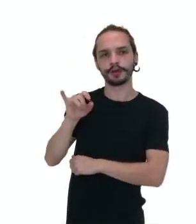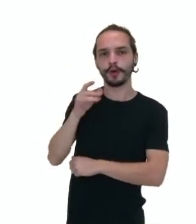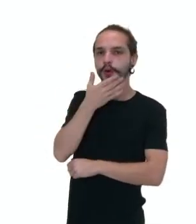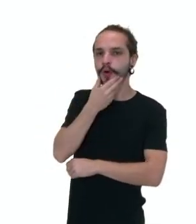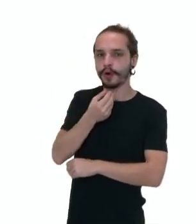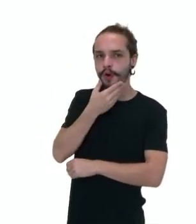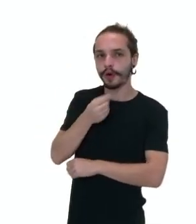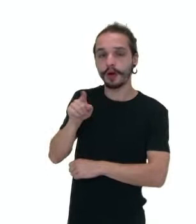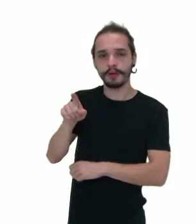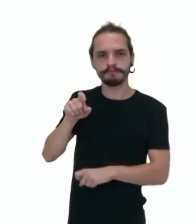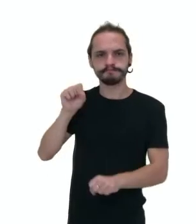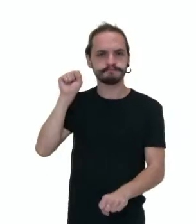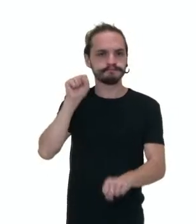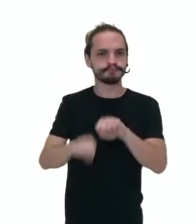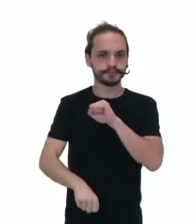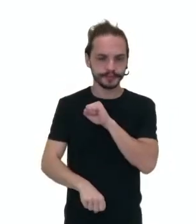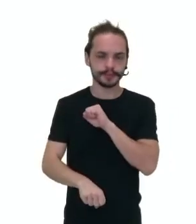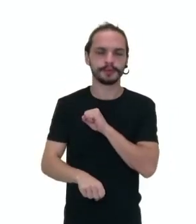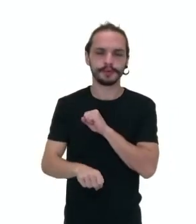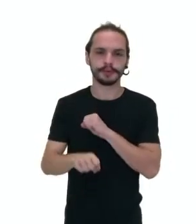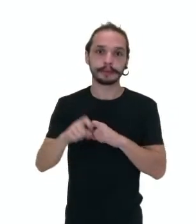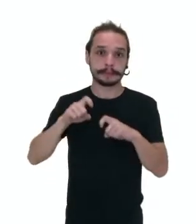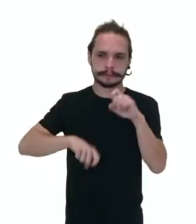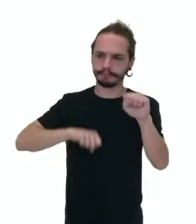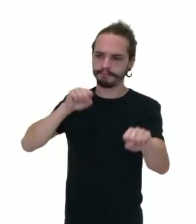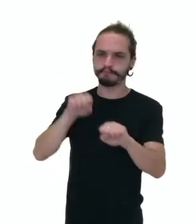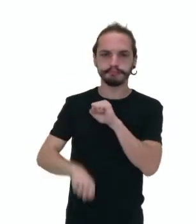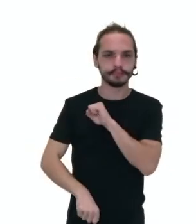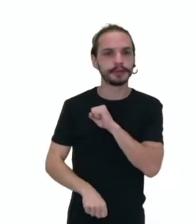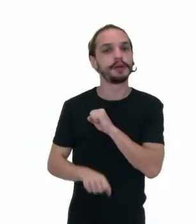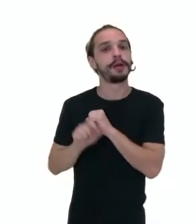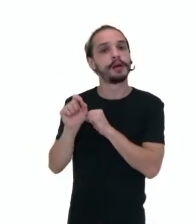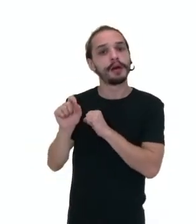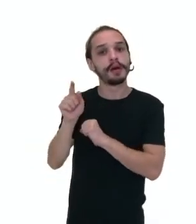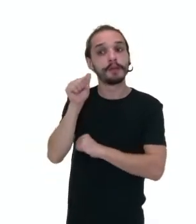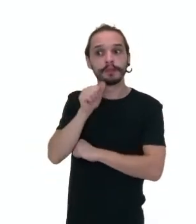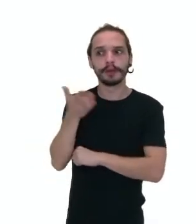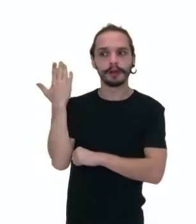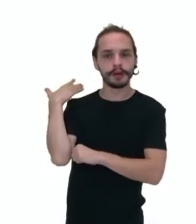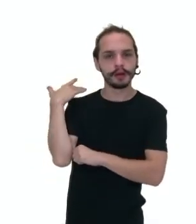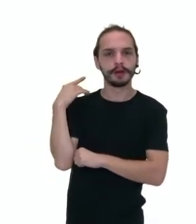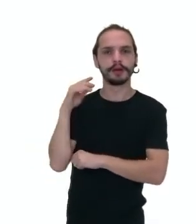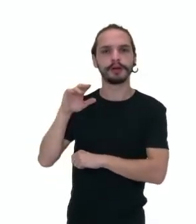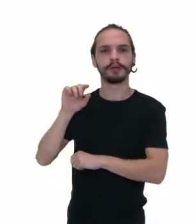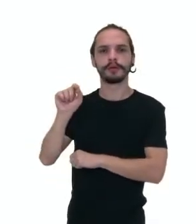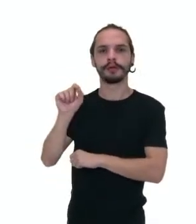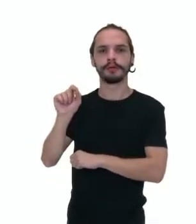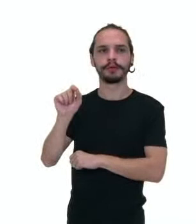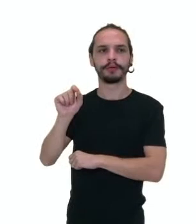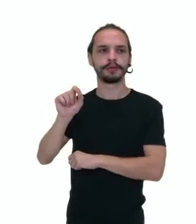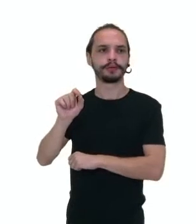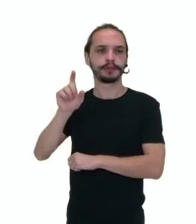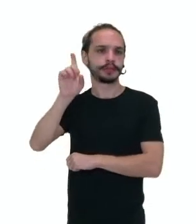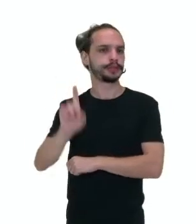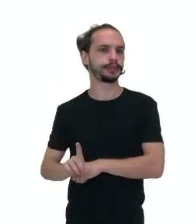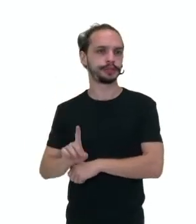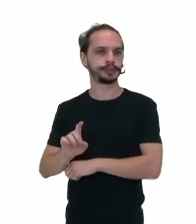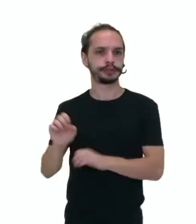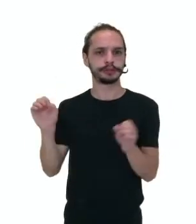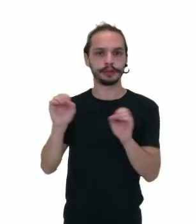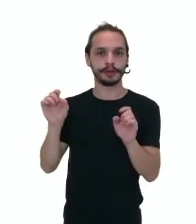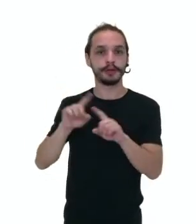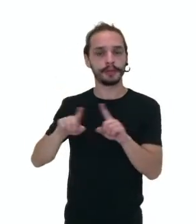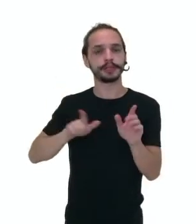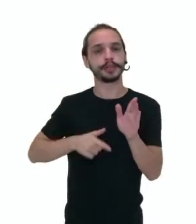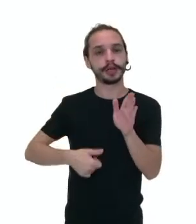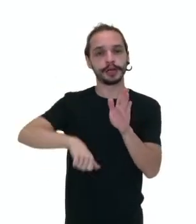que abusou sexualmente da Artemisia e naquela época o crime para a mulher não era constatada, mas era colocado como um crime